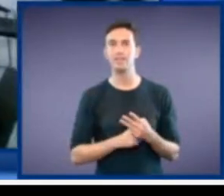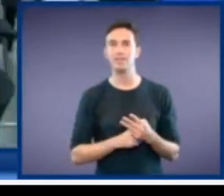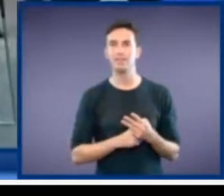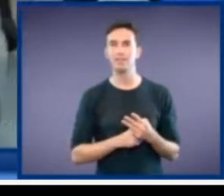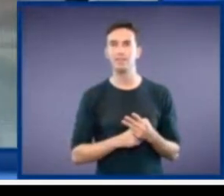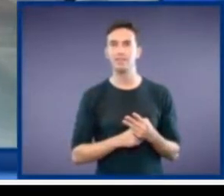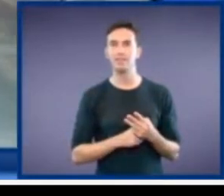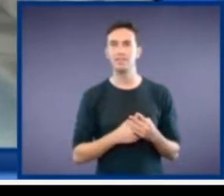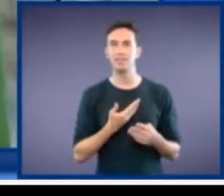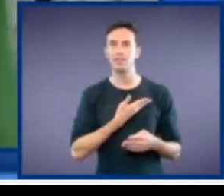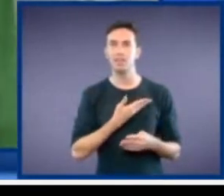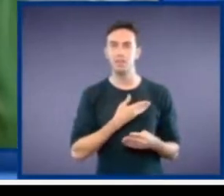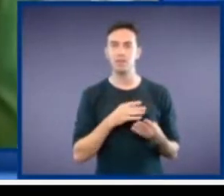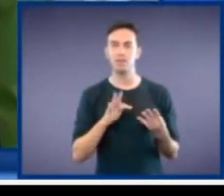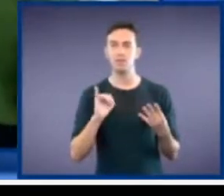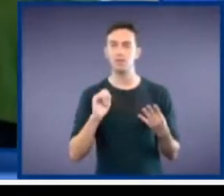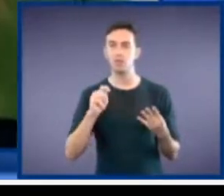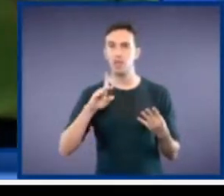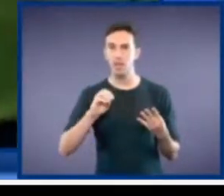nossos amigos, Tiago, se puder,